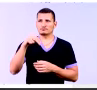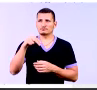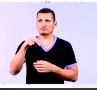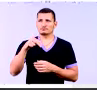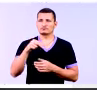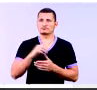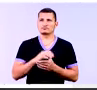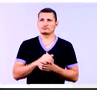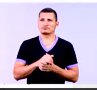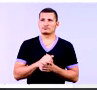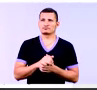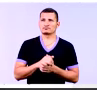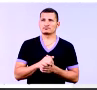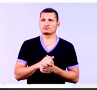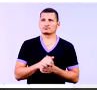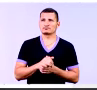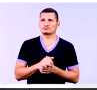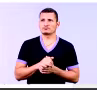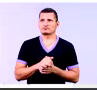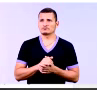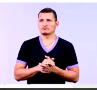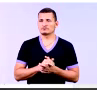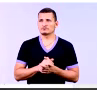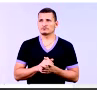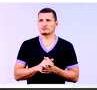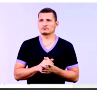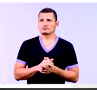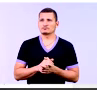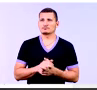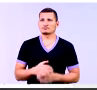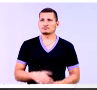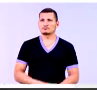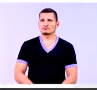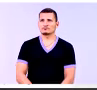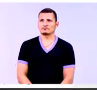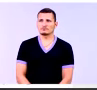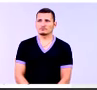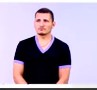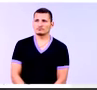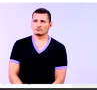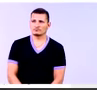a declaração do tooltip dos